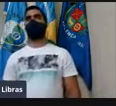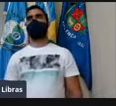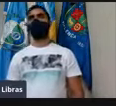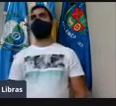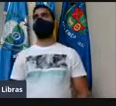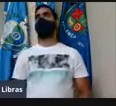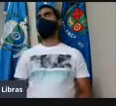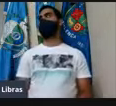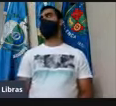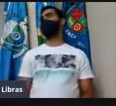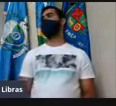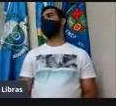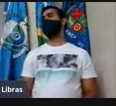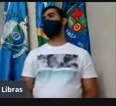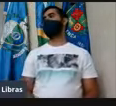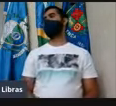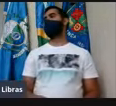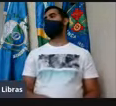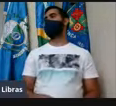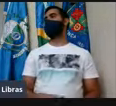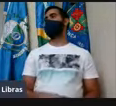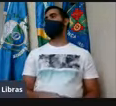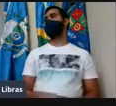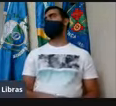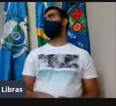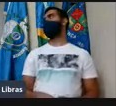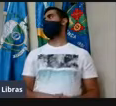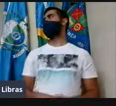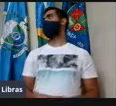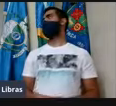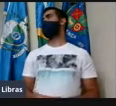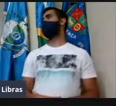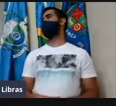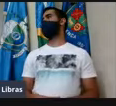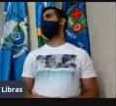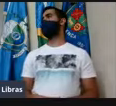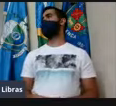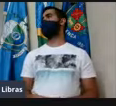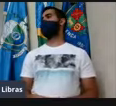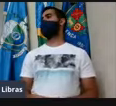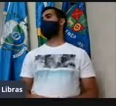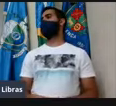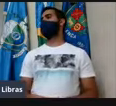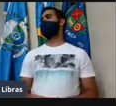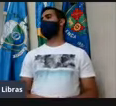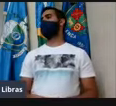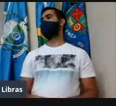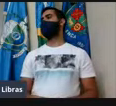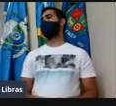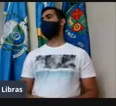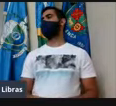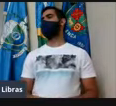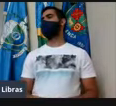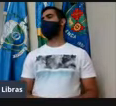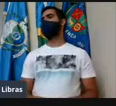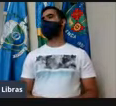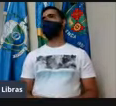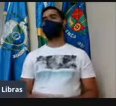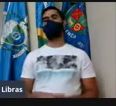Vereador Silvio Graça não está, então não vou ler o projeto de resolução dele, nem o 1, 2,